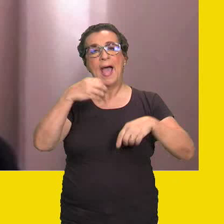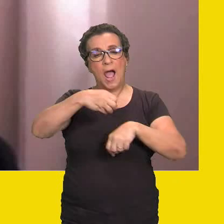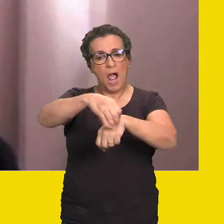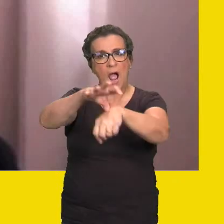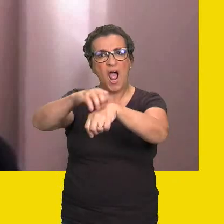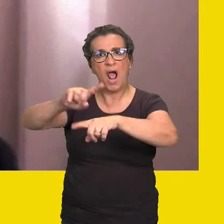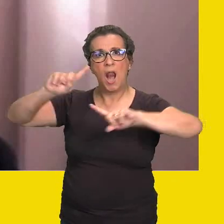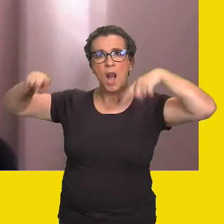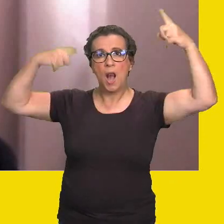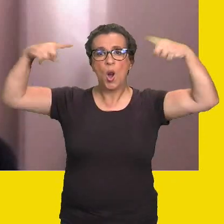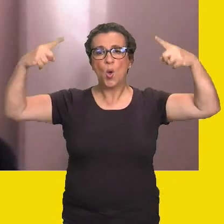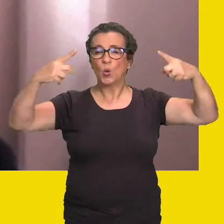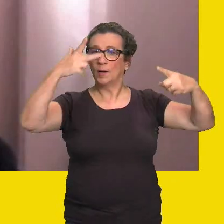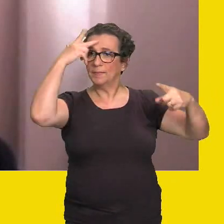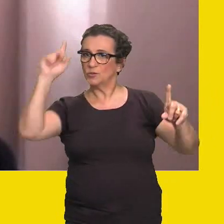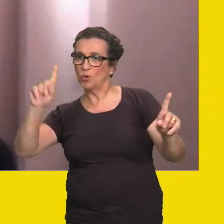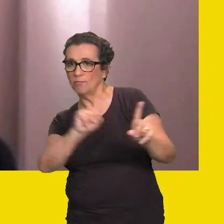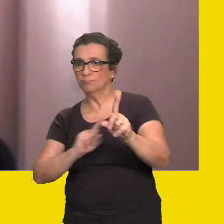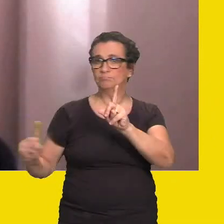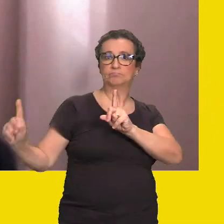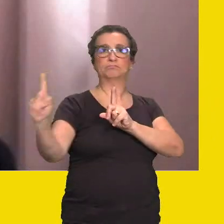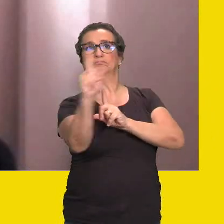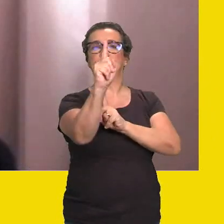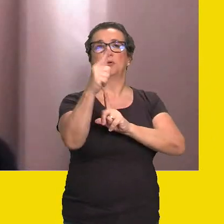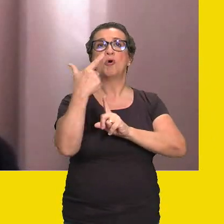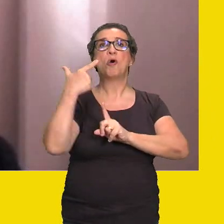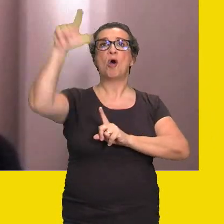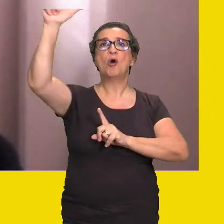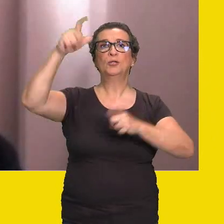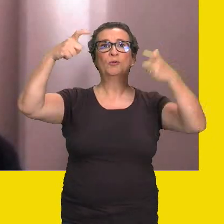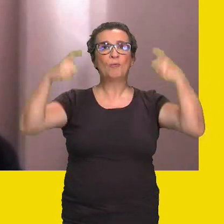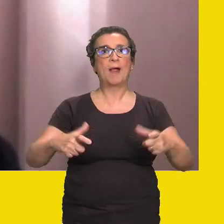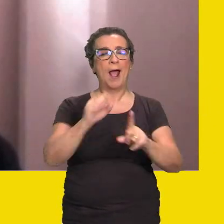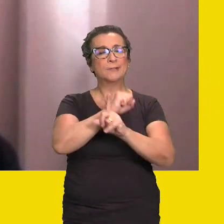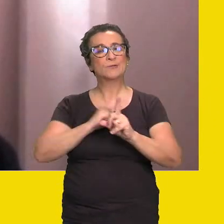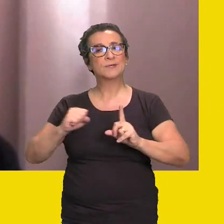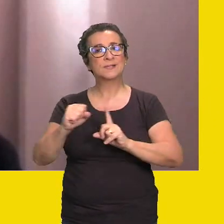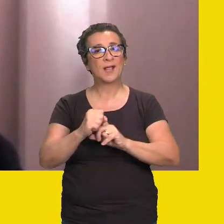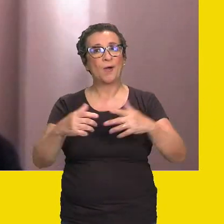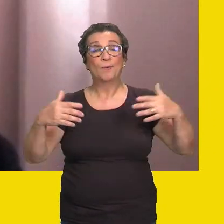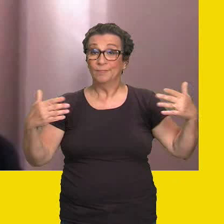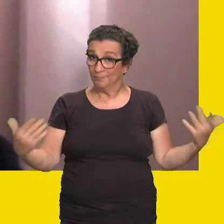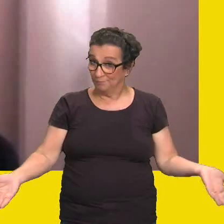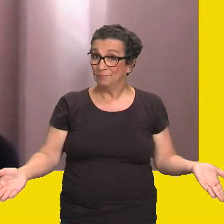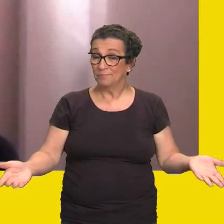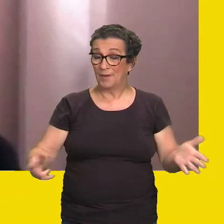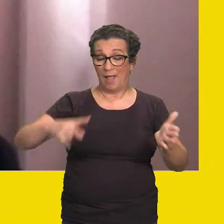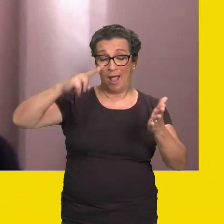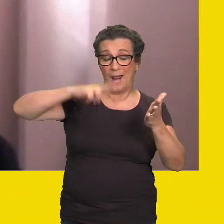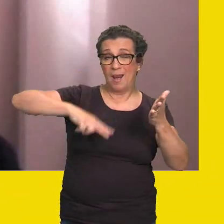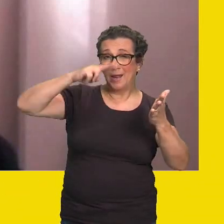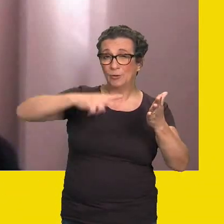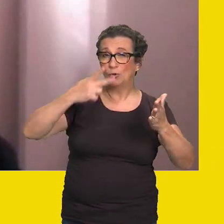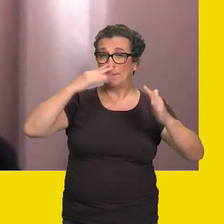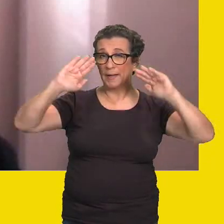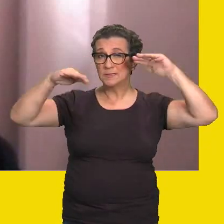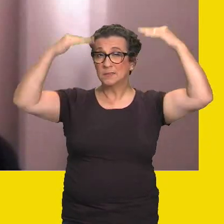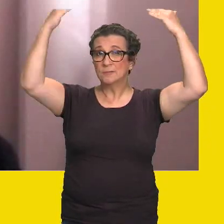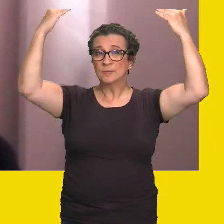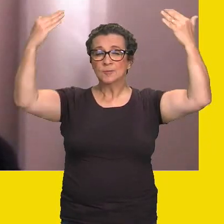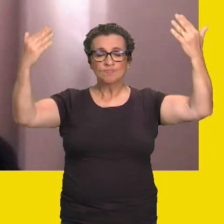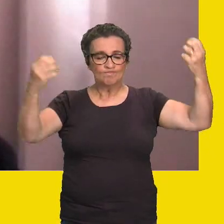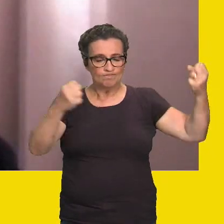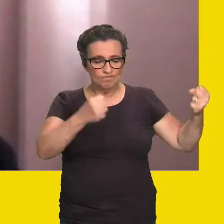do humilde lugar que lhe fora destinado no corpo social. Afinal de contas, a leitura desenvolve um poder